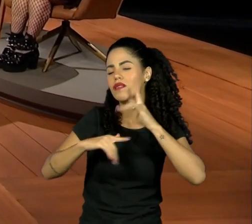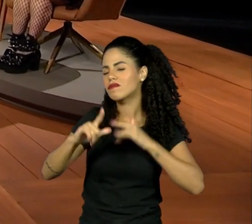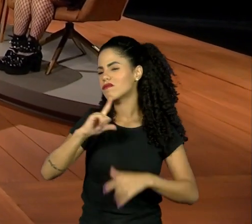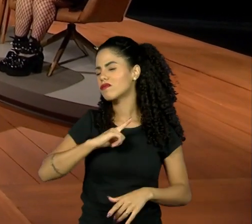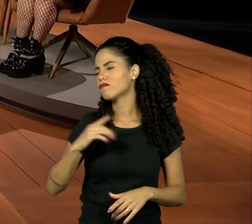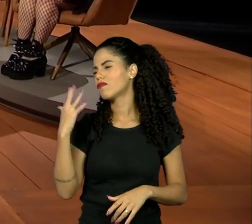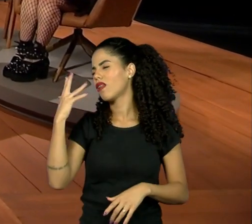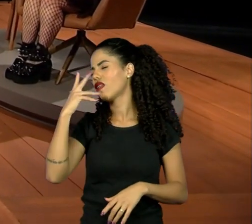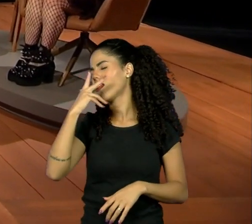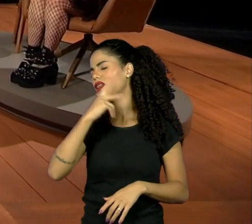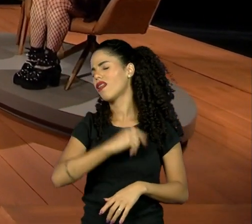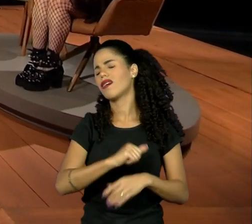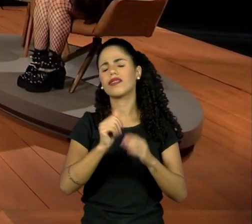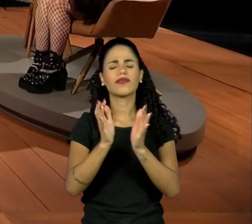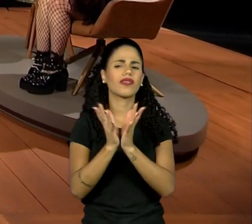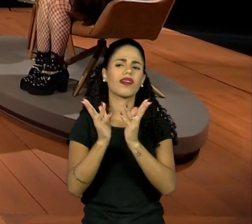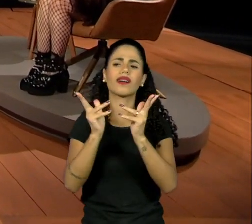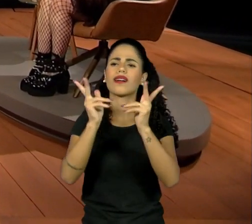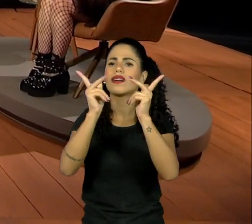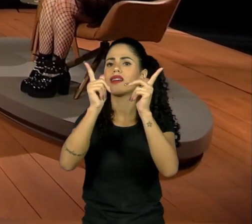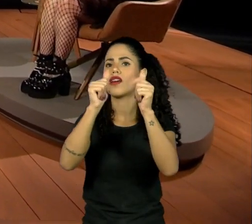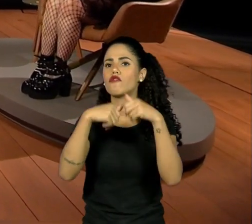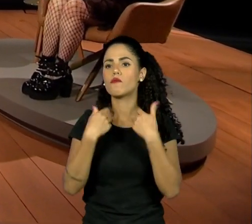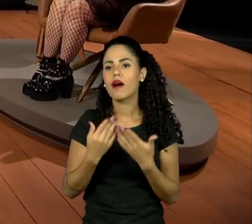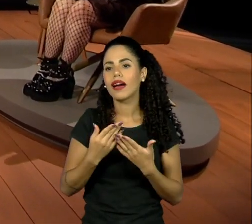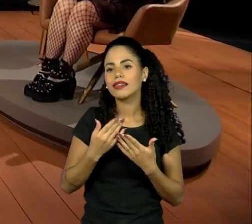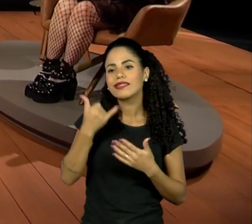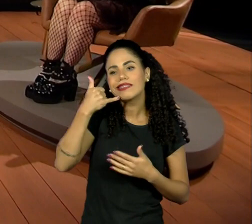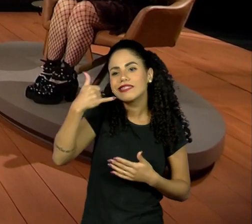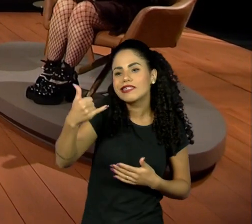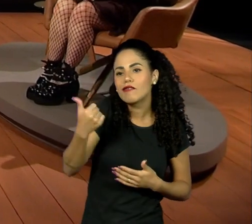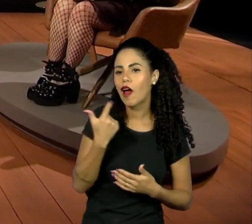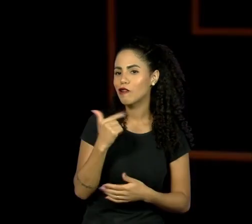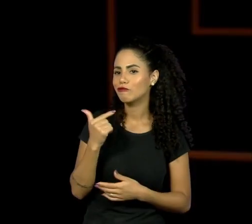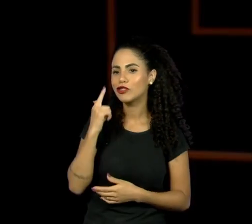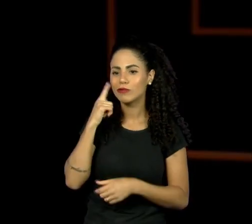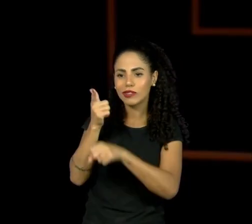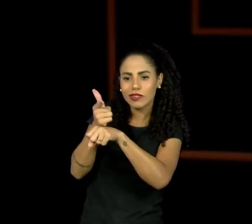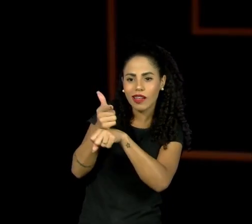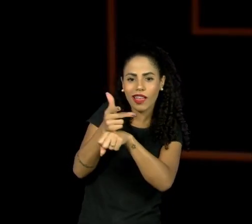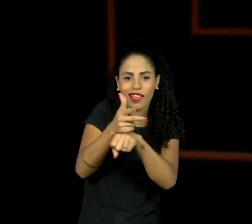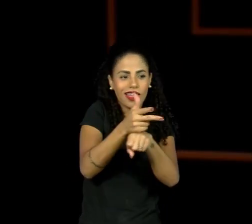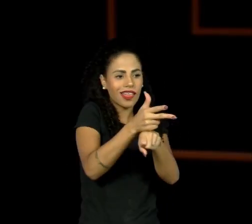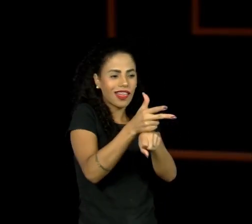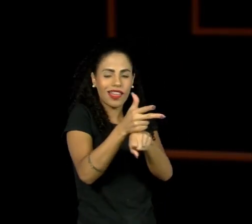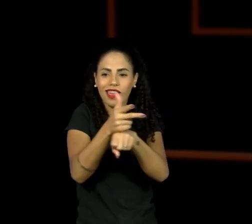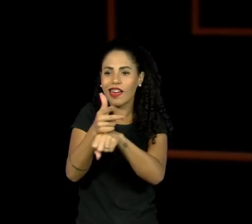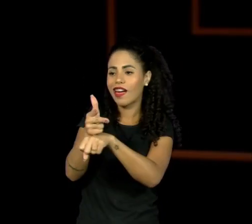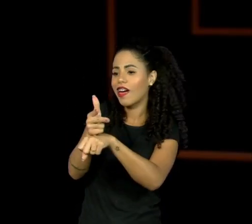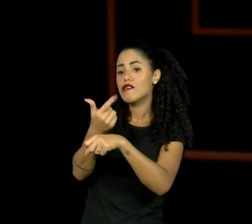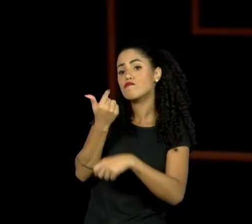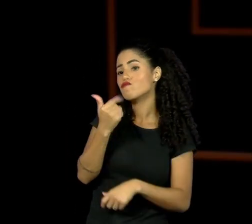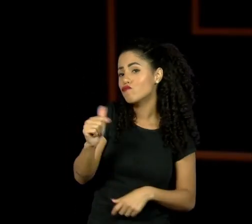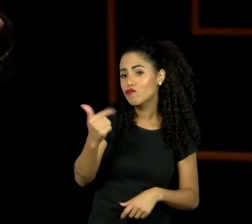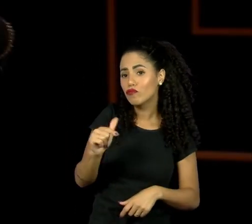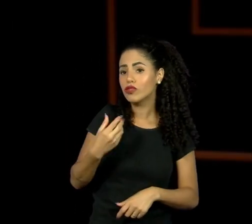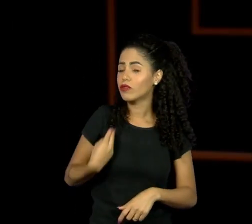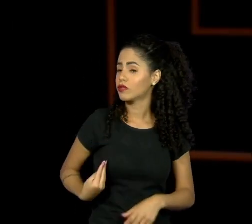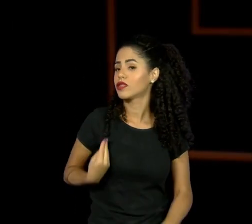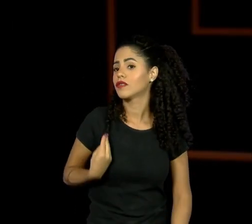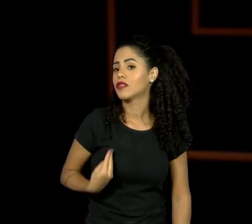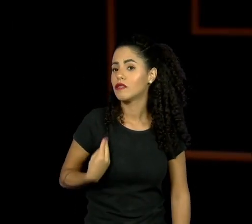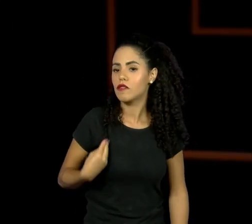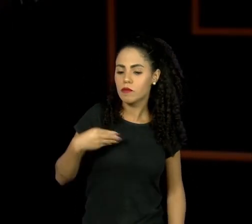muito lindo, tudo incrível. Pena que a gente não tinha um celular naquela época para sair filmando, fotografando. Então, a gente começou a viver o quê?